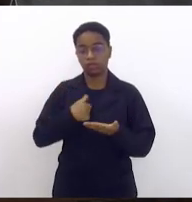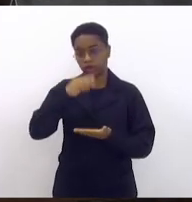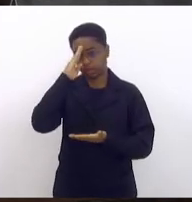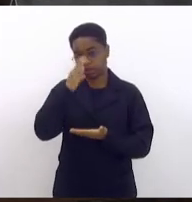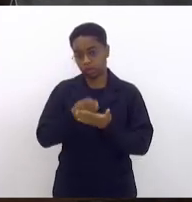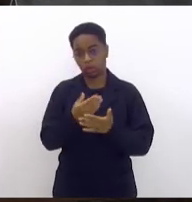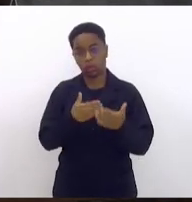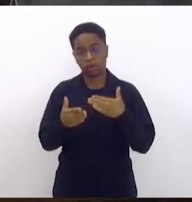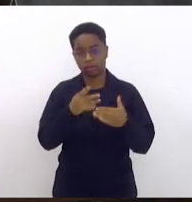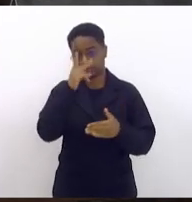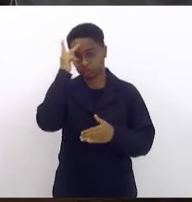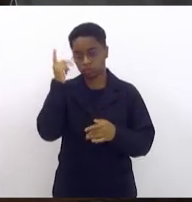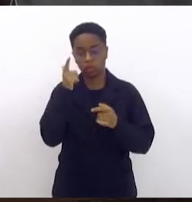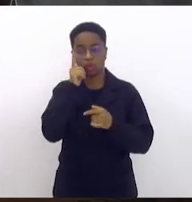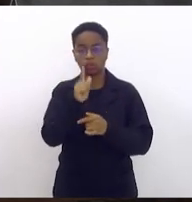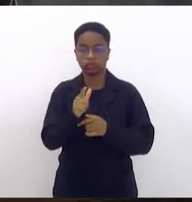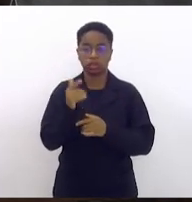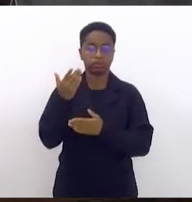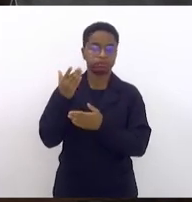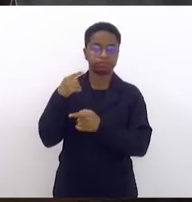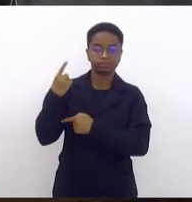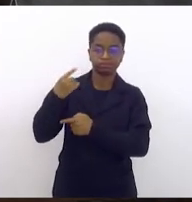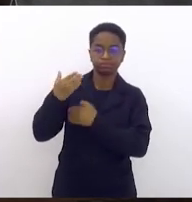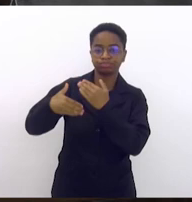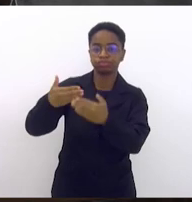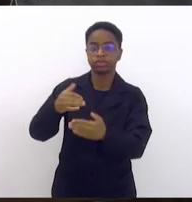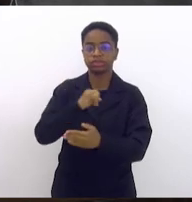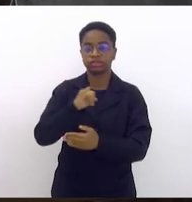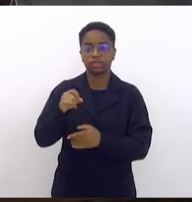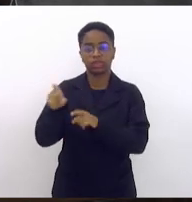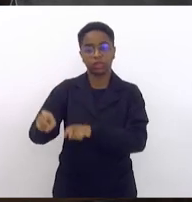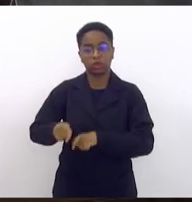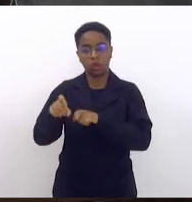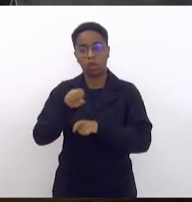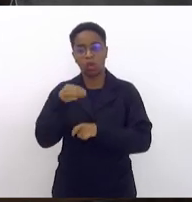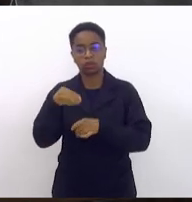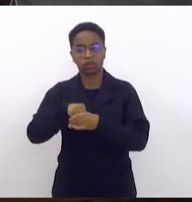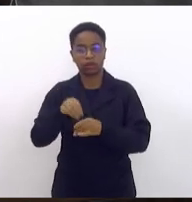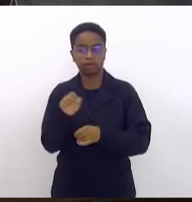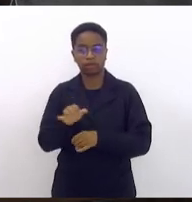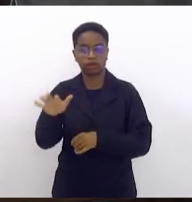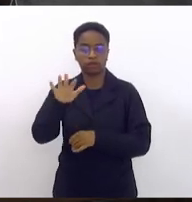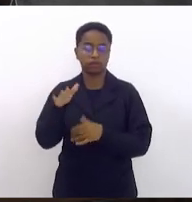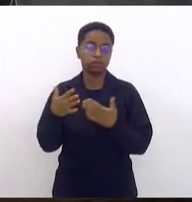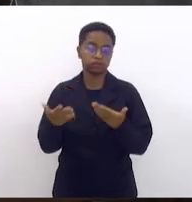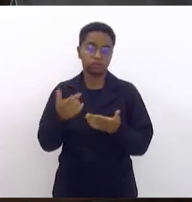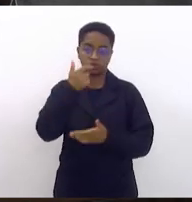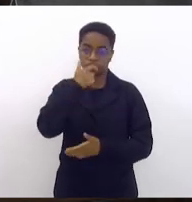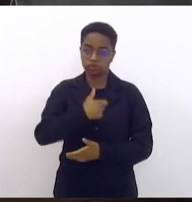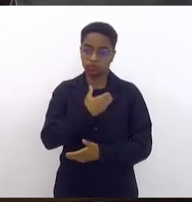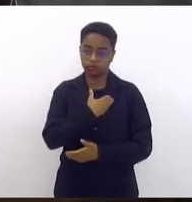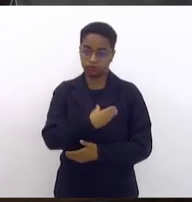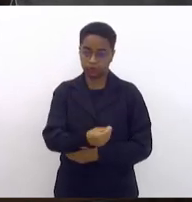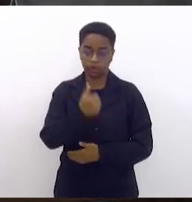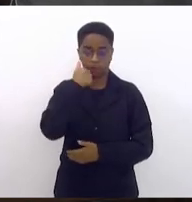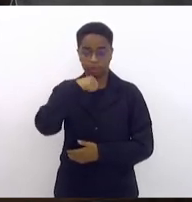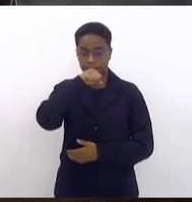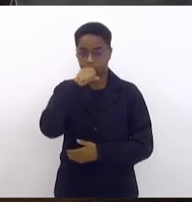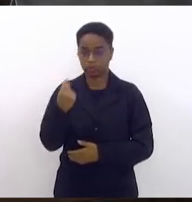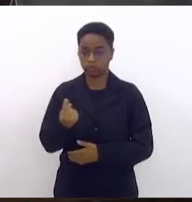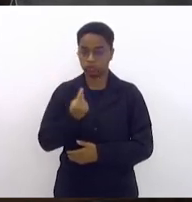é que ele quiser seja do interior do estado seja de dentro de uma comunidade eh sou filho de uma mãe